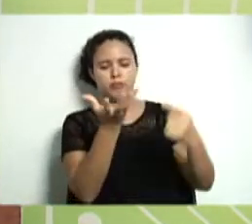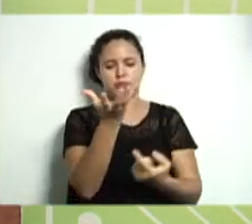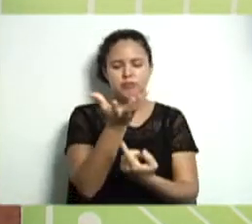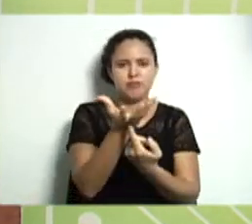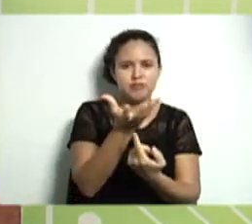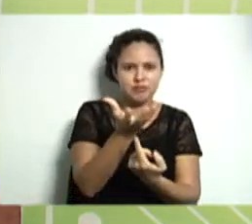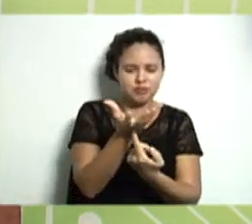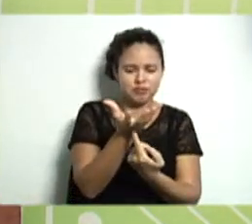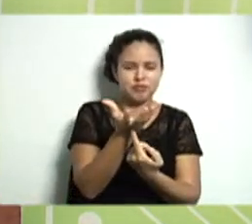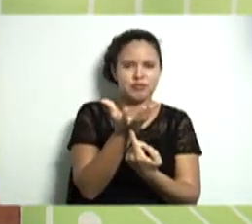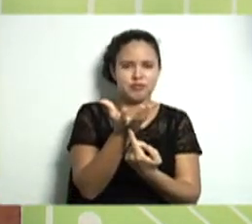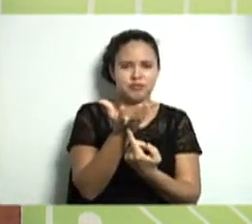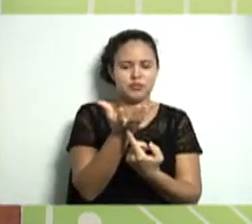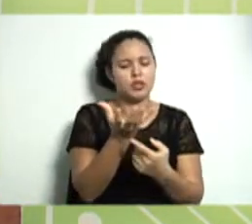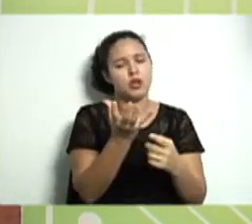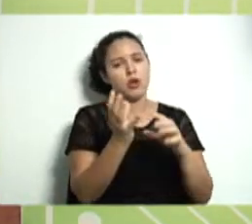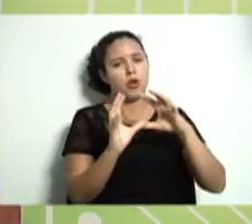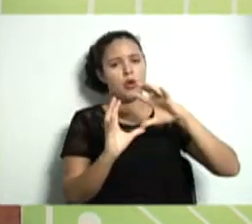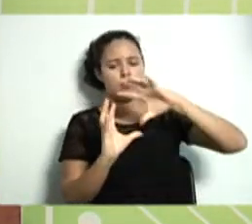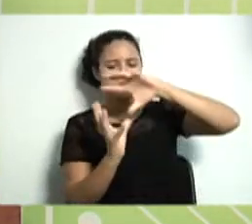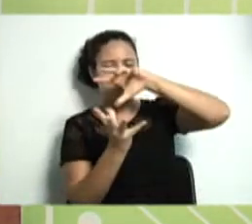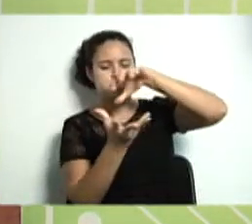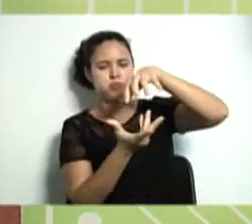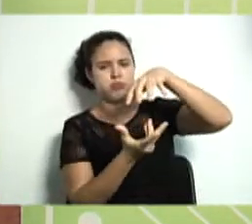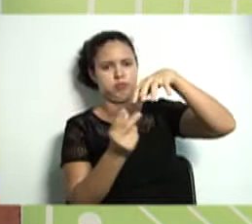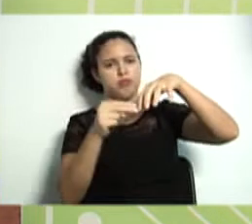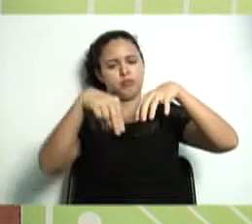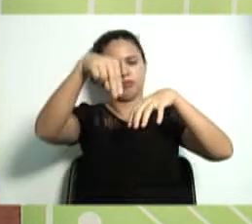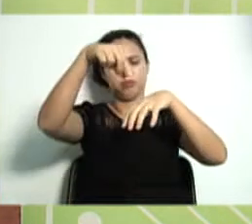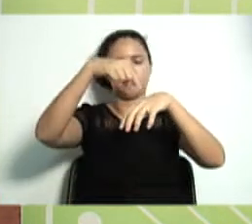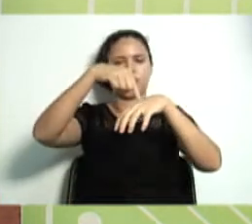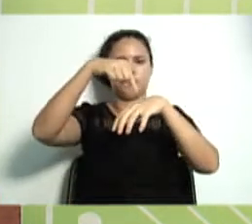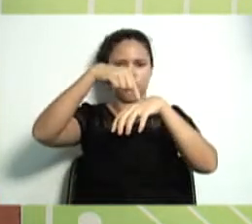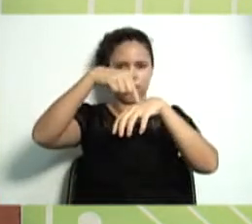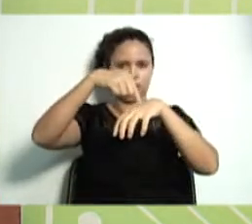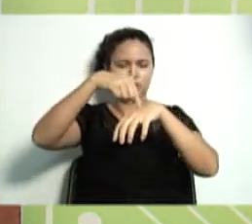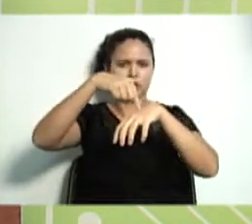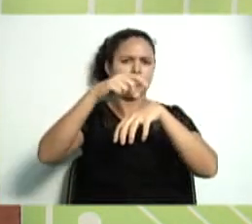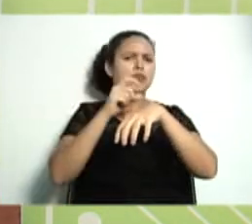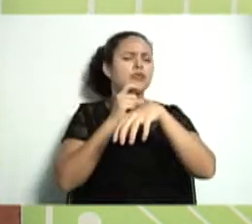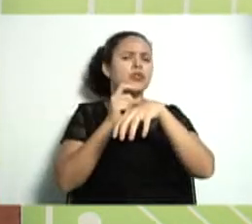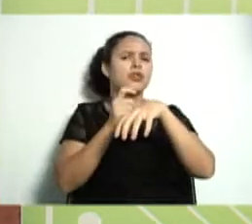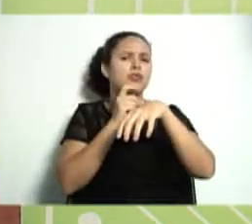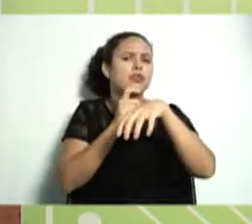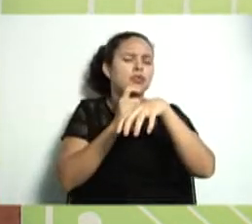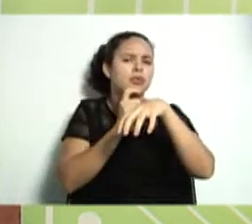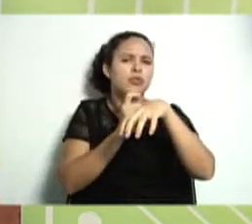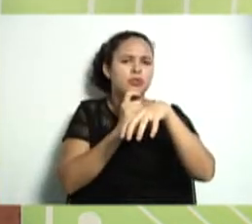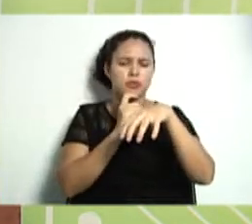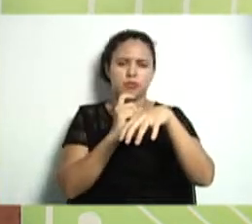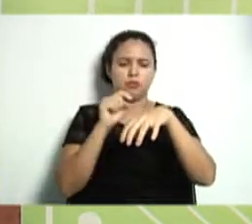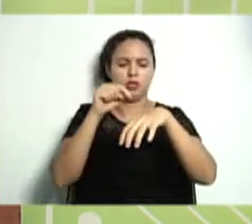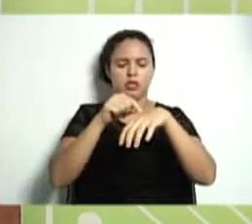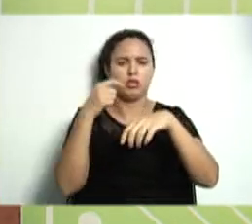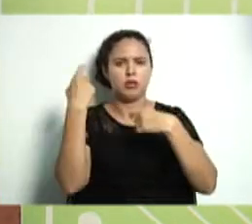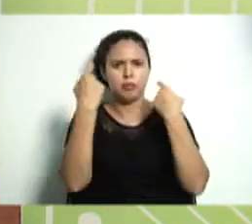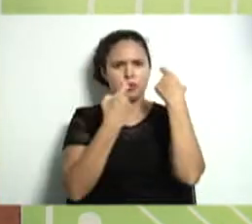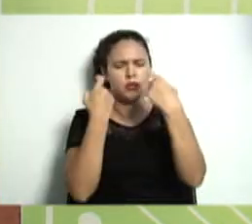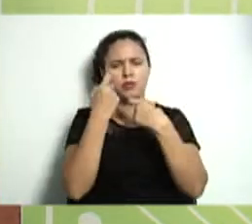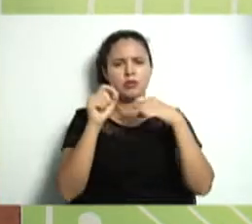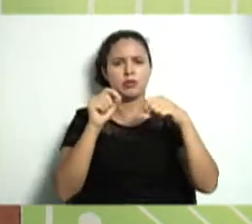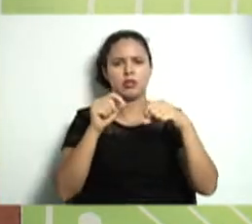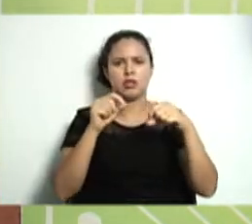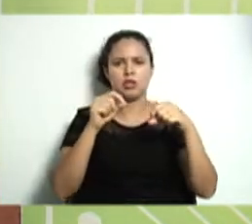por exemplo, se o rio vai encher. Mas elas têm uma necessidade se vai cair uma nevasca e vai todo mundo